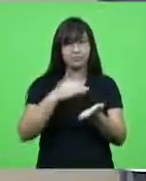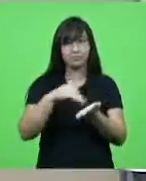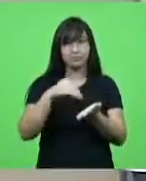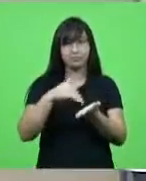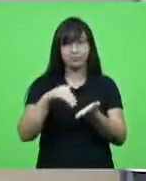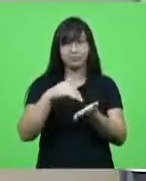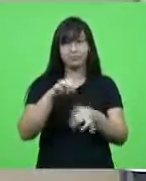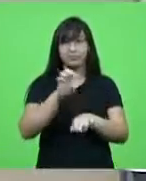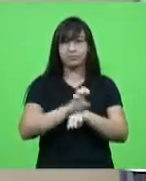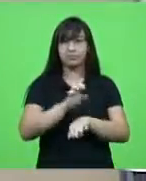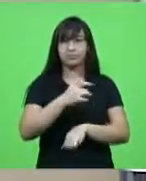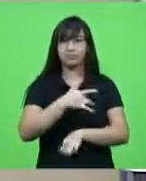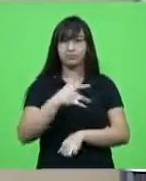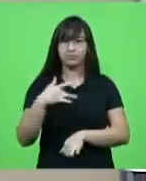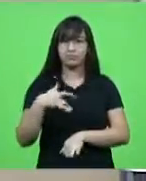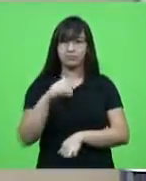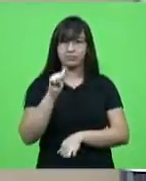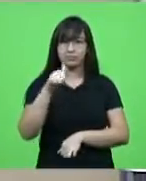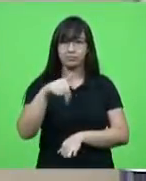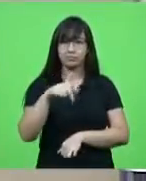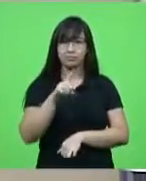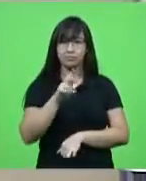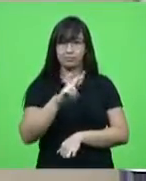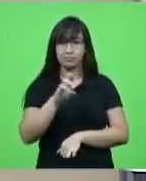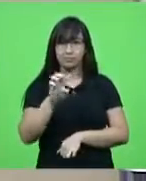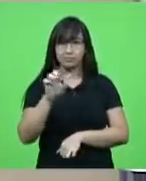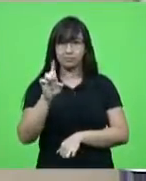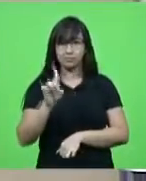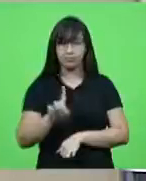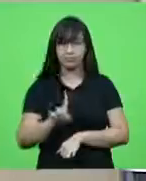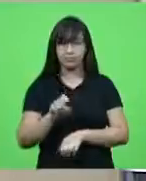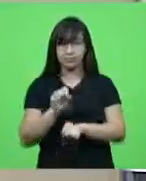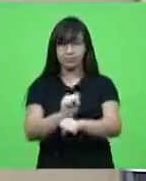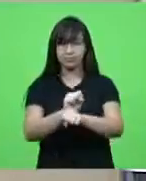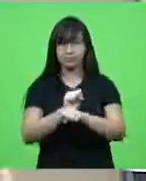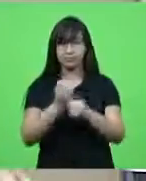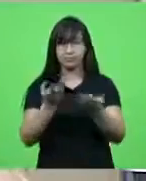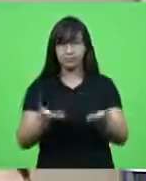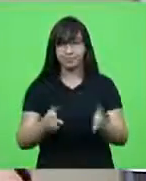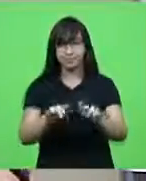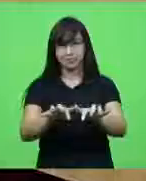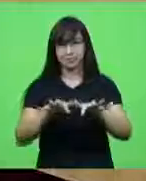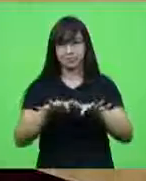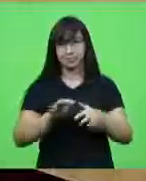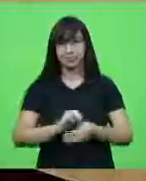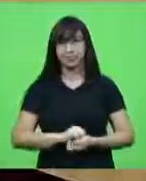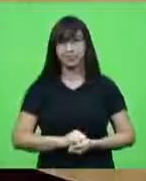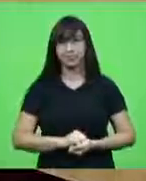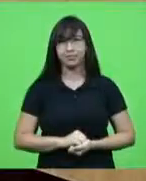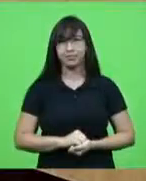Estado da Saúde, André Mota Ribeiro. Está suspensa a presente sessão.